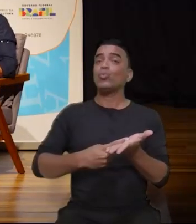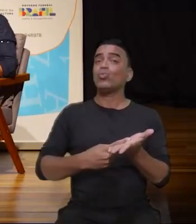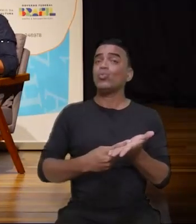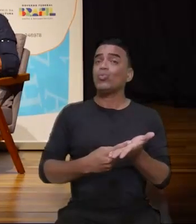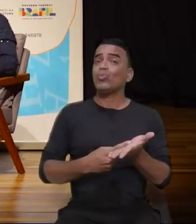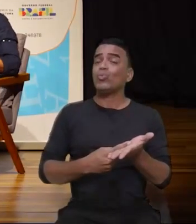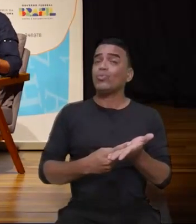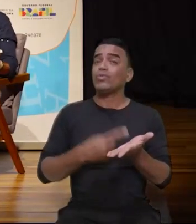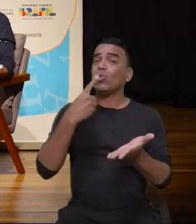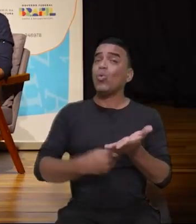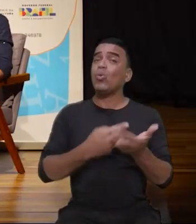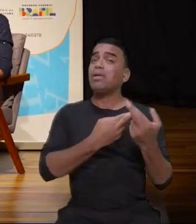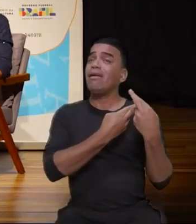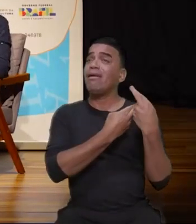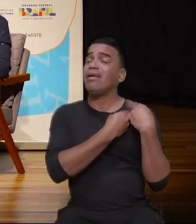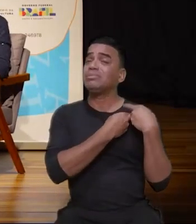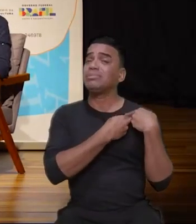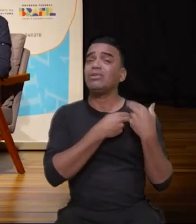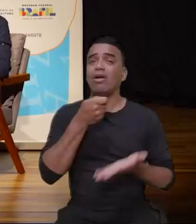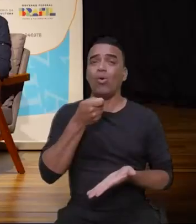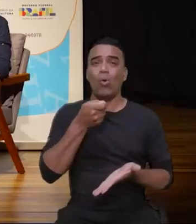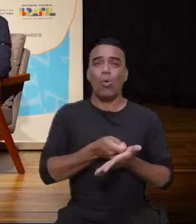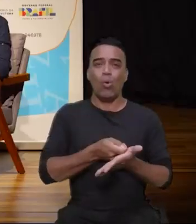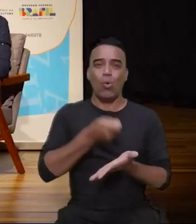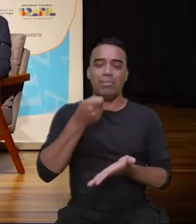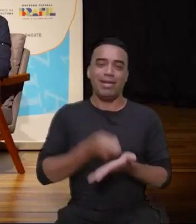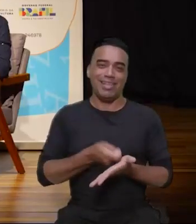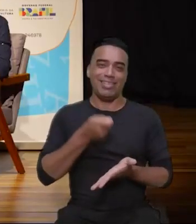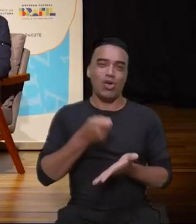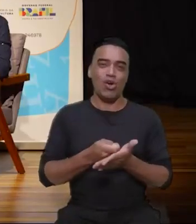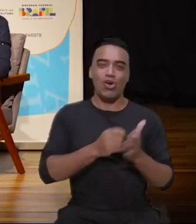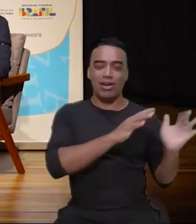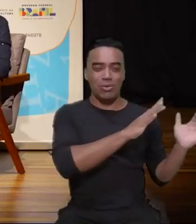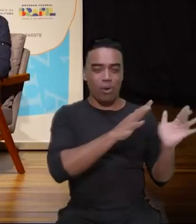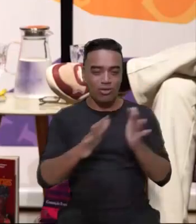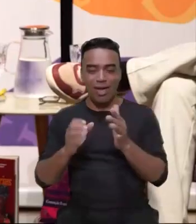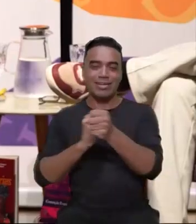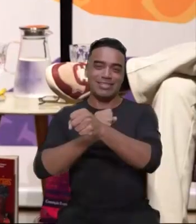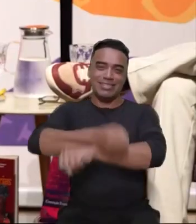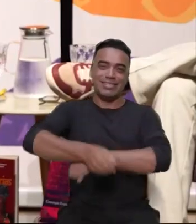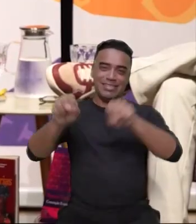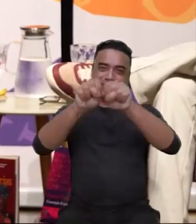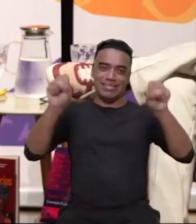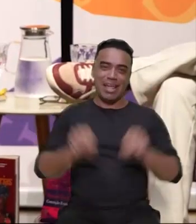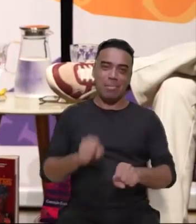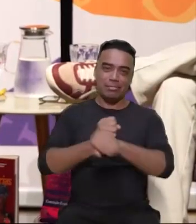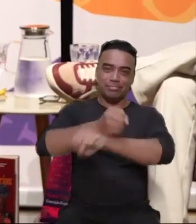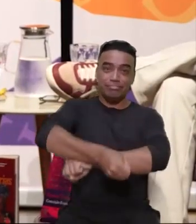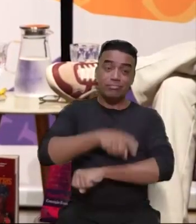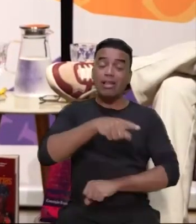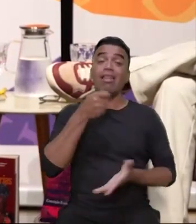cumpria uma tarefa obrigatória no processo de escravização. Ela